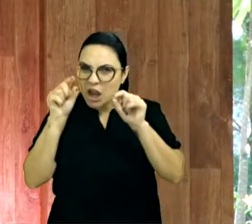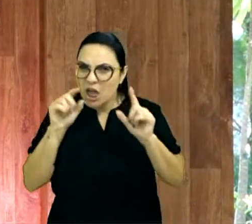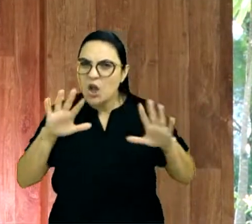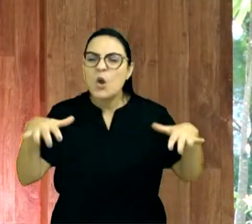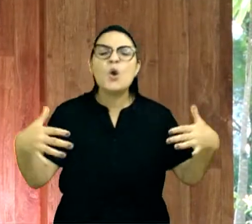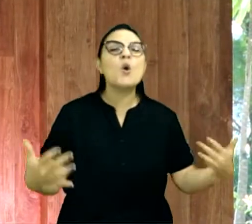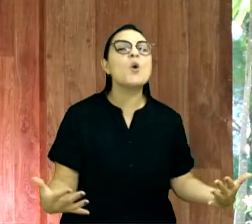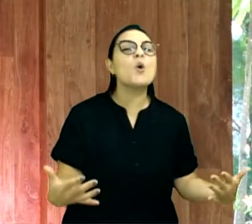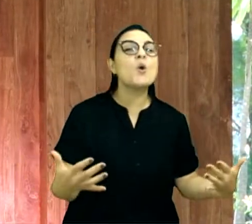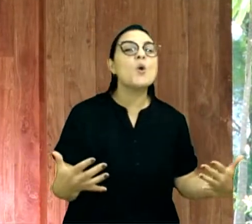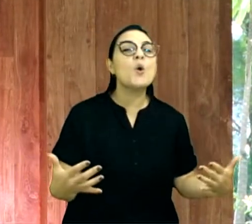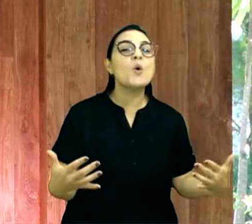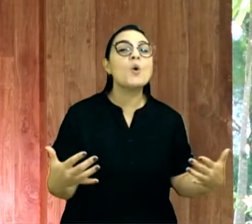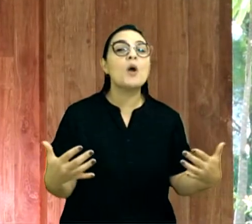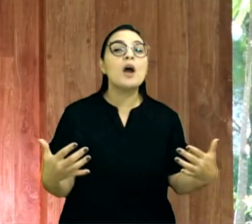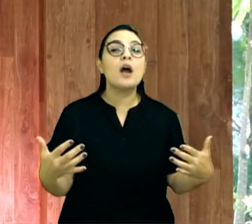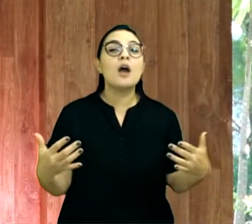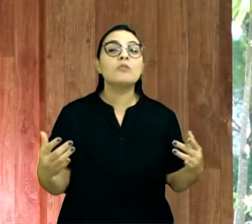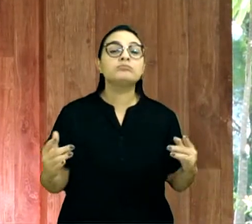para quem está do seu lado, se ela já escolheu.